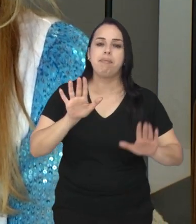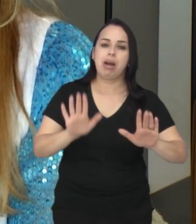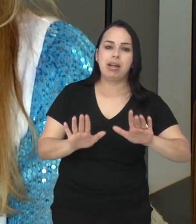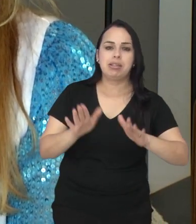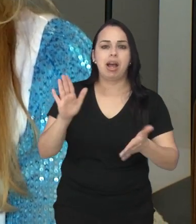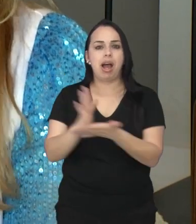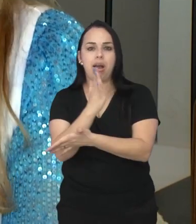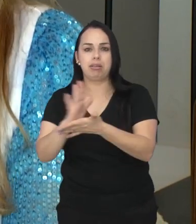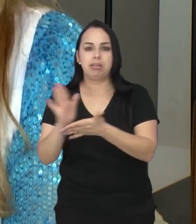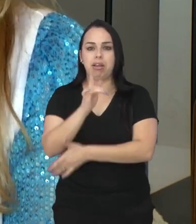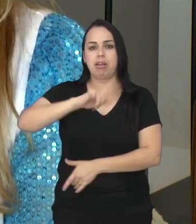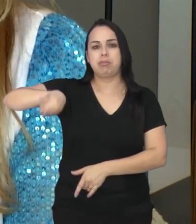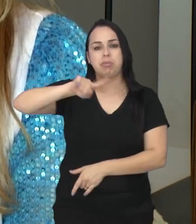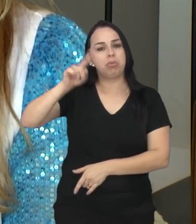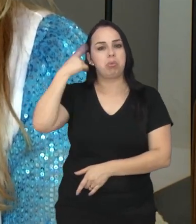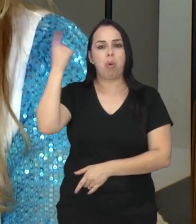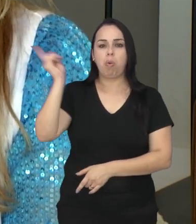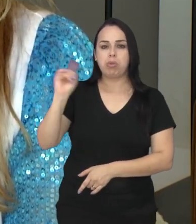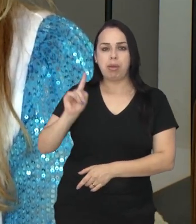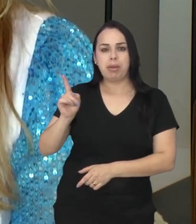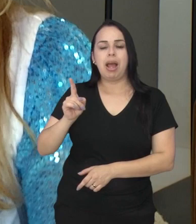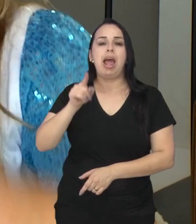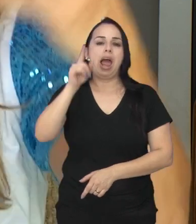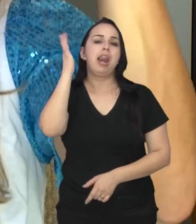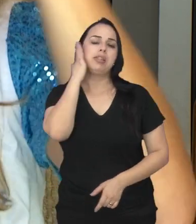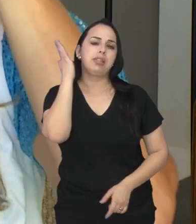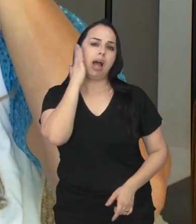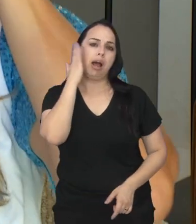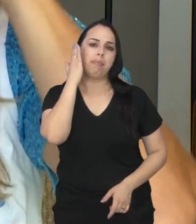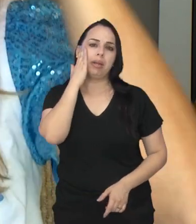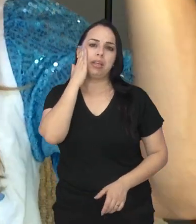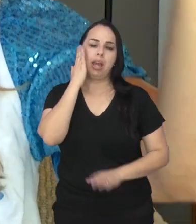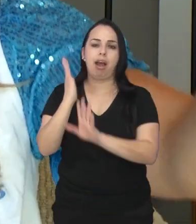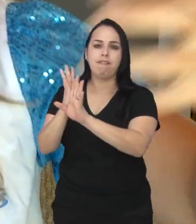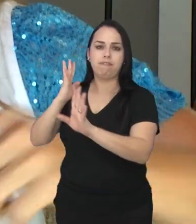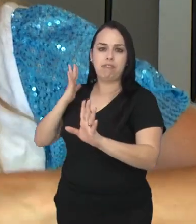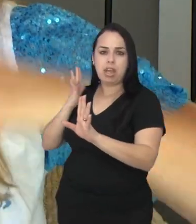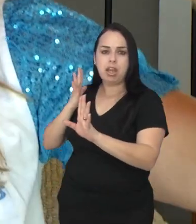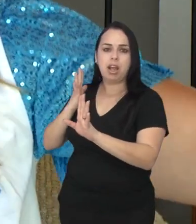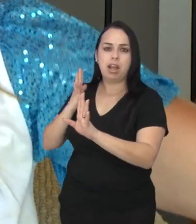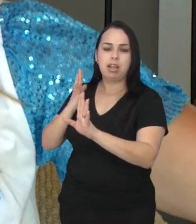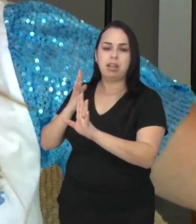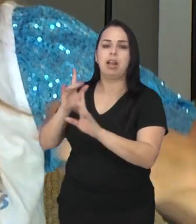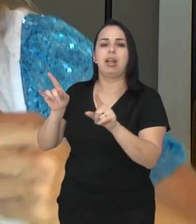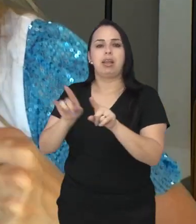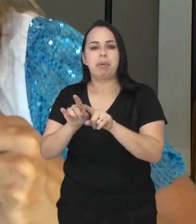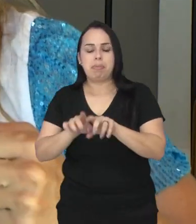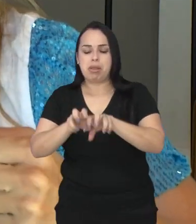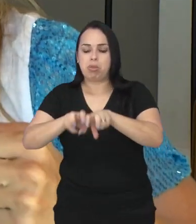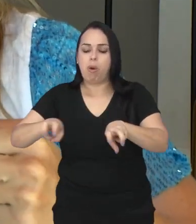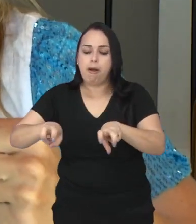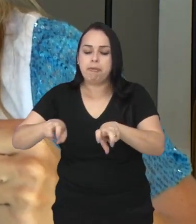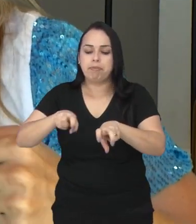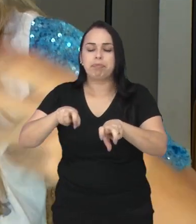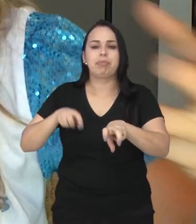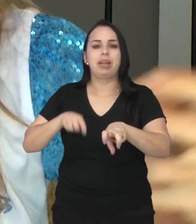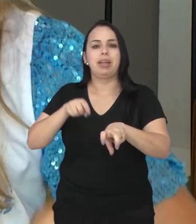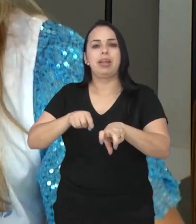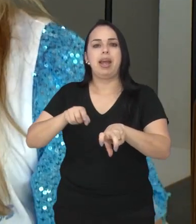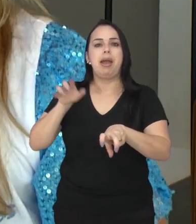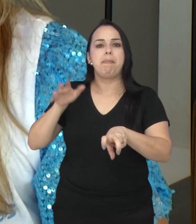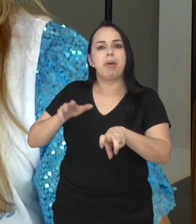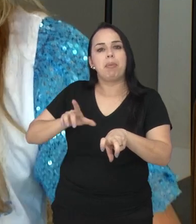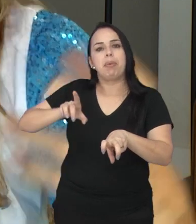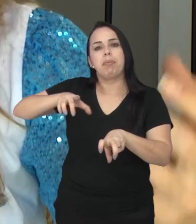vezes, as pessoas não têm esse conhecimento, né? Ela sabe que aqui a fila, né, o assento no ônibus é